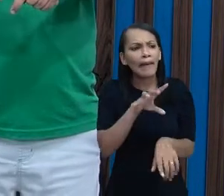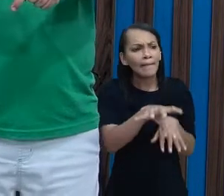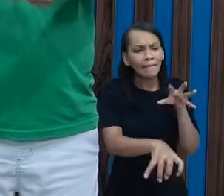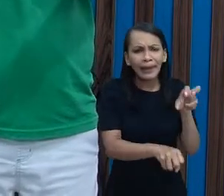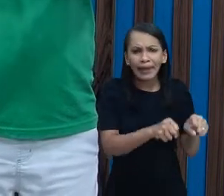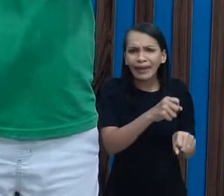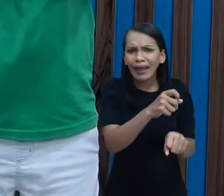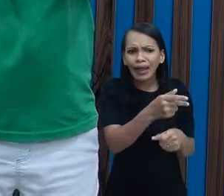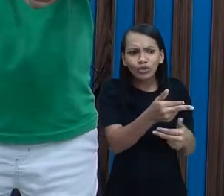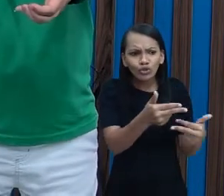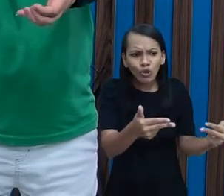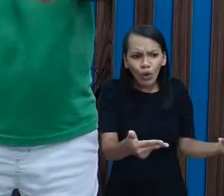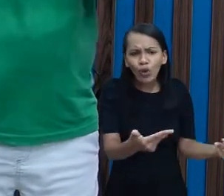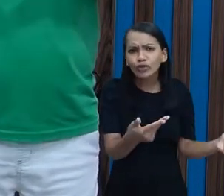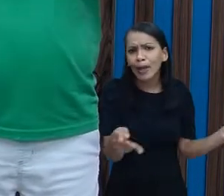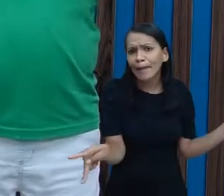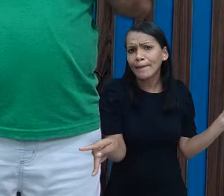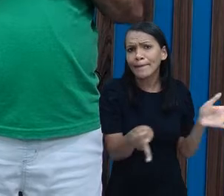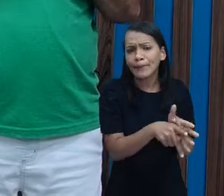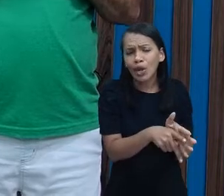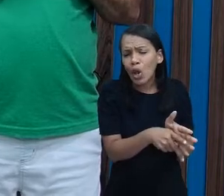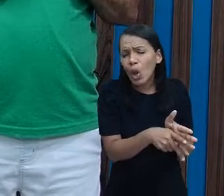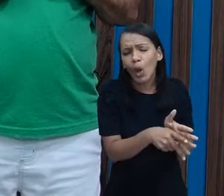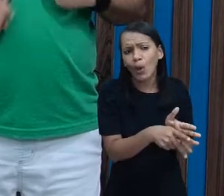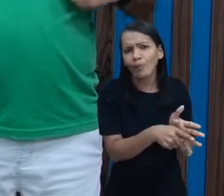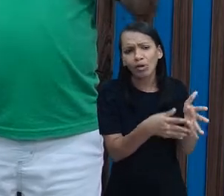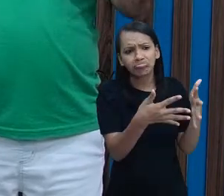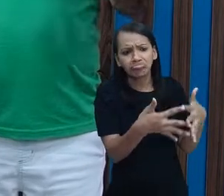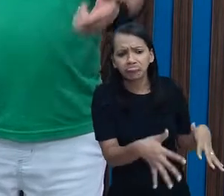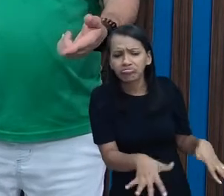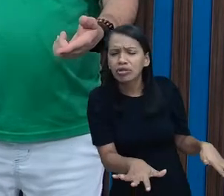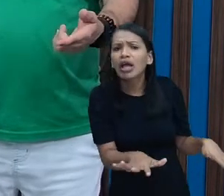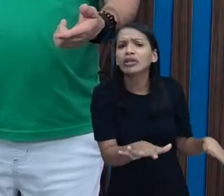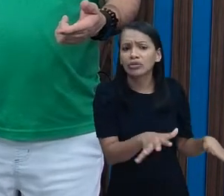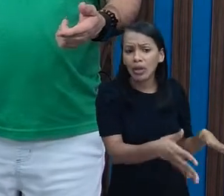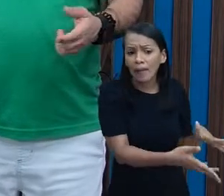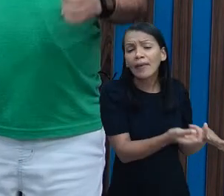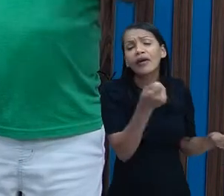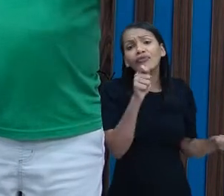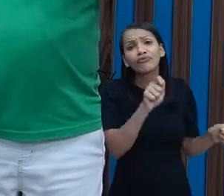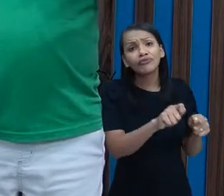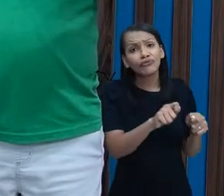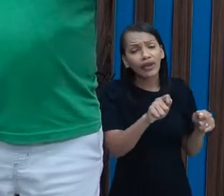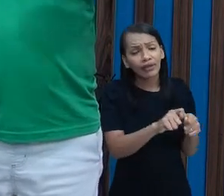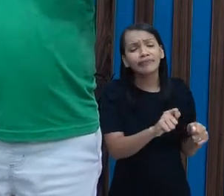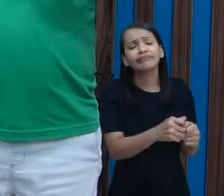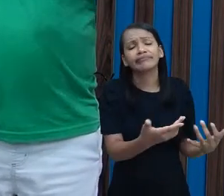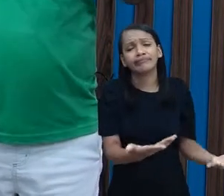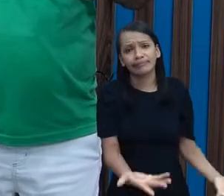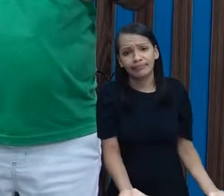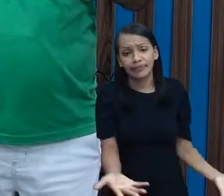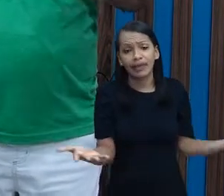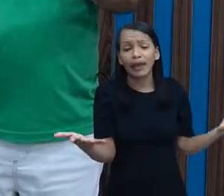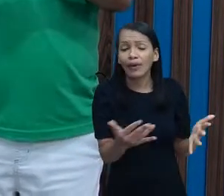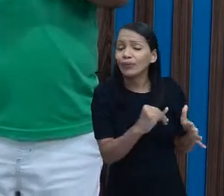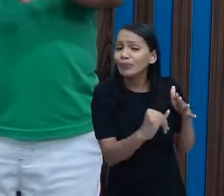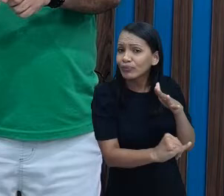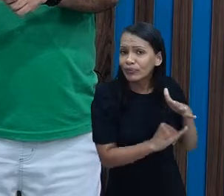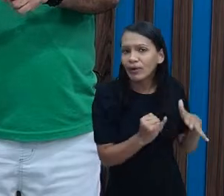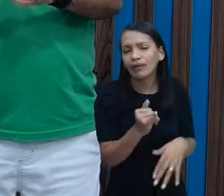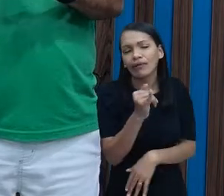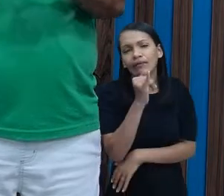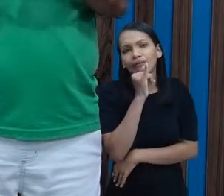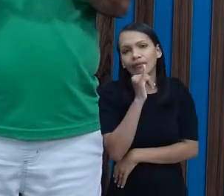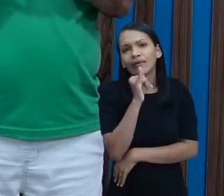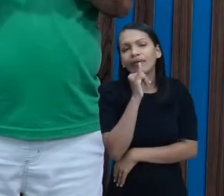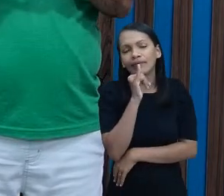aquelas regiões e tirar dali matéria-prima para os seus produtos, né, agora industrializados.